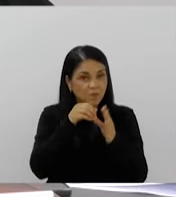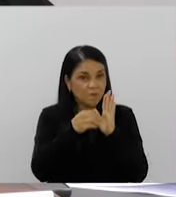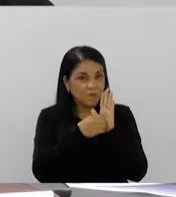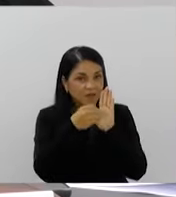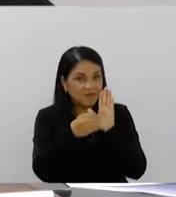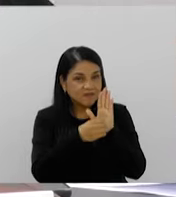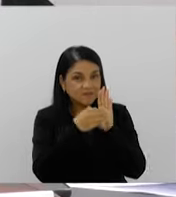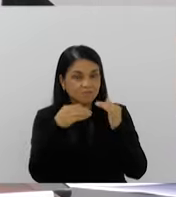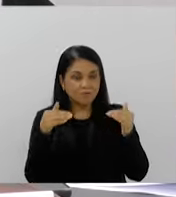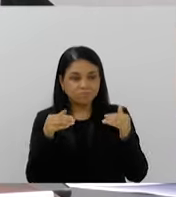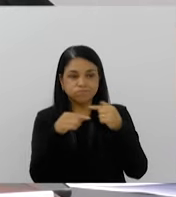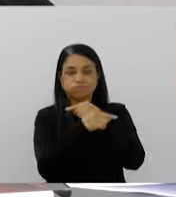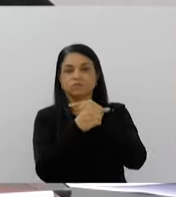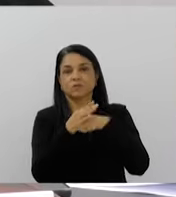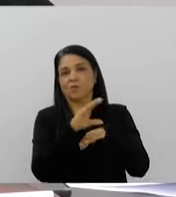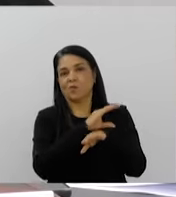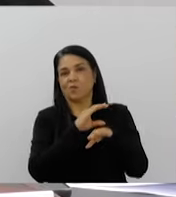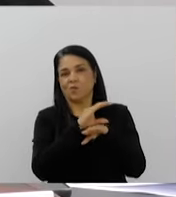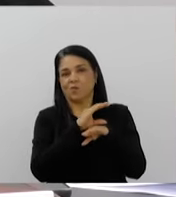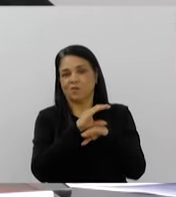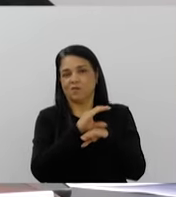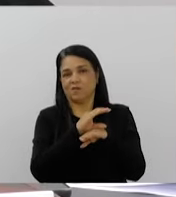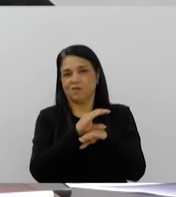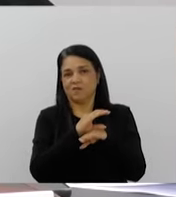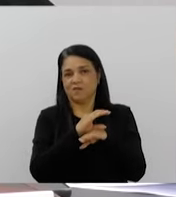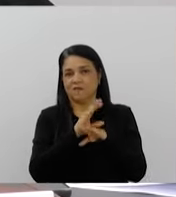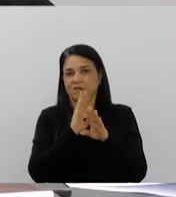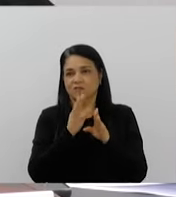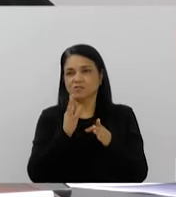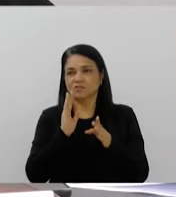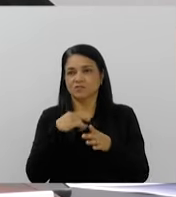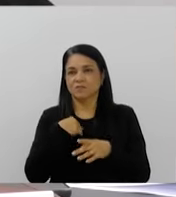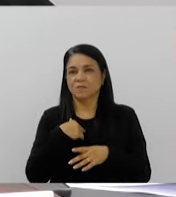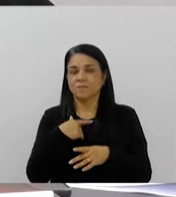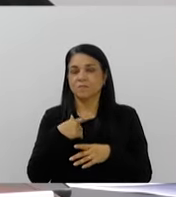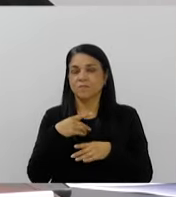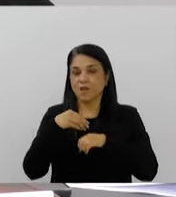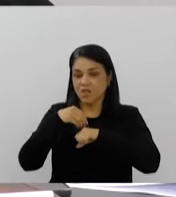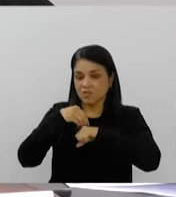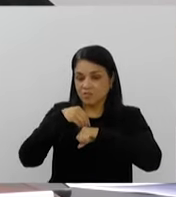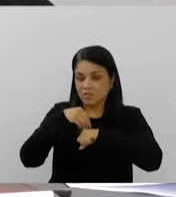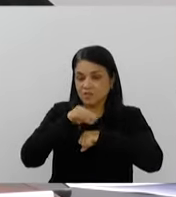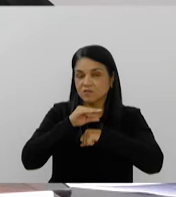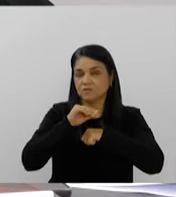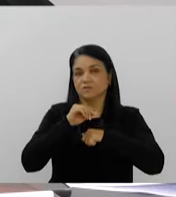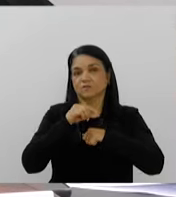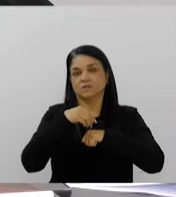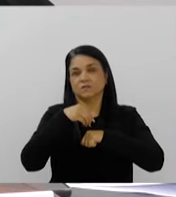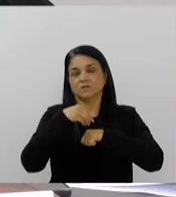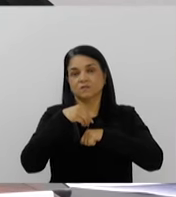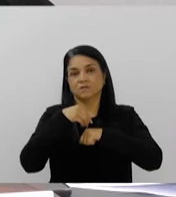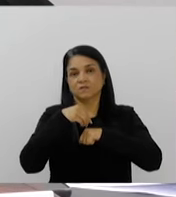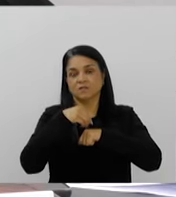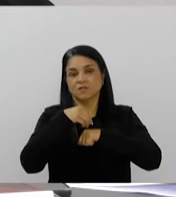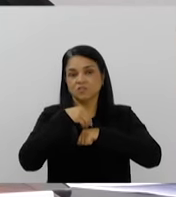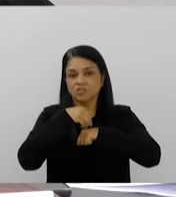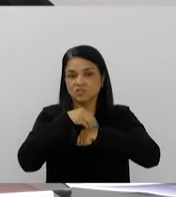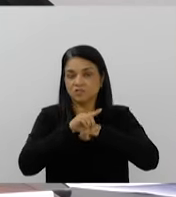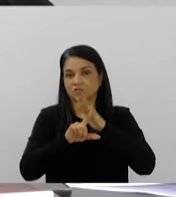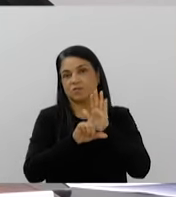pela inconstitucionalidade. Aparentemente foi superado esse ponto. Pela transformação e indicação. Exatamente. Então, o que eu ia